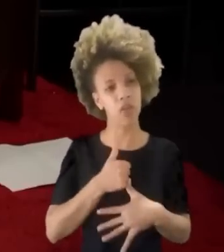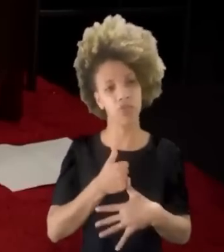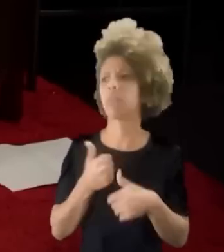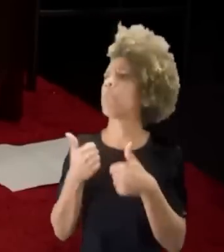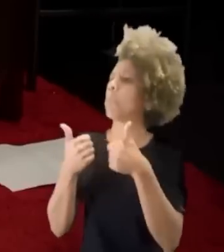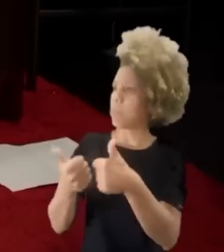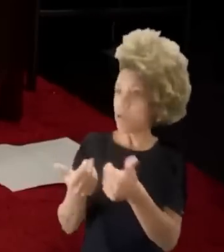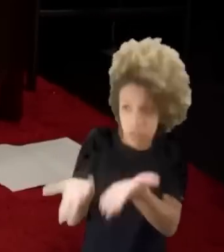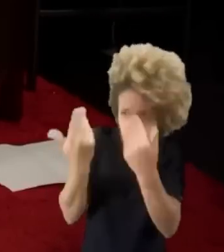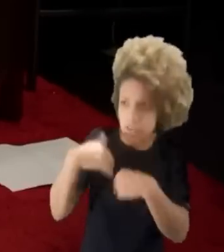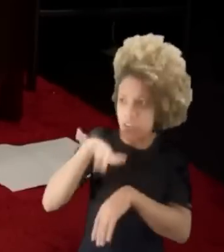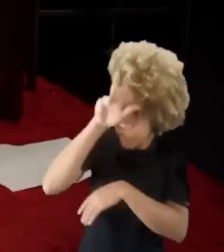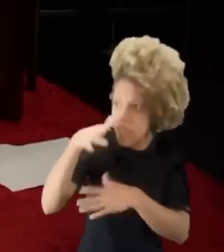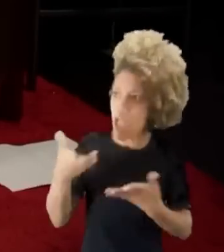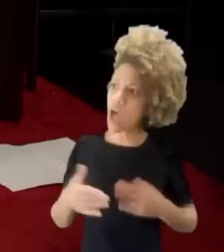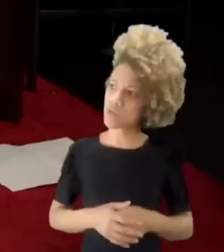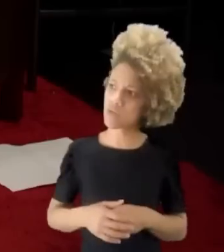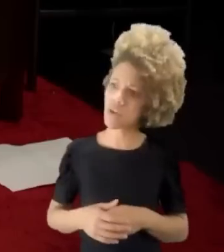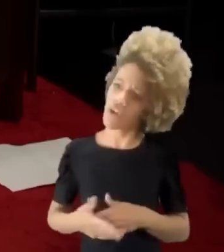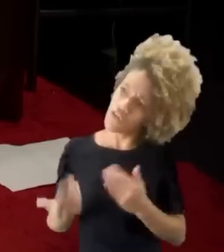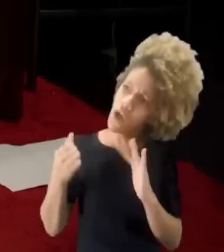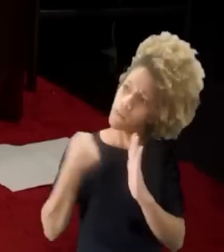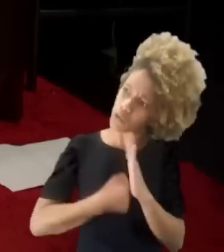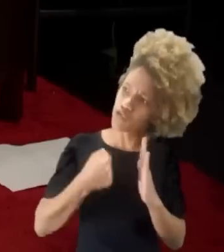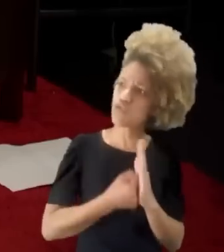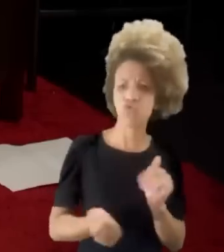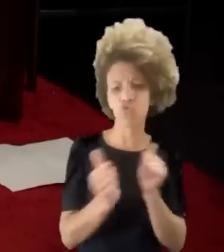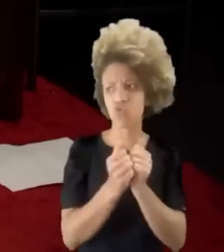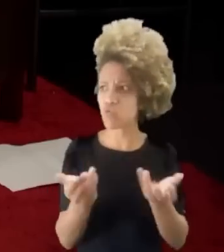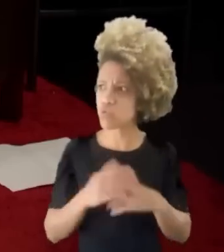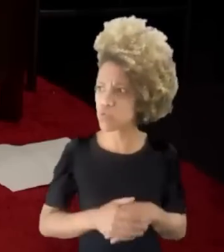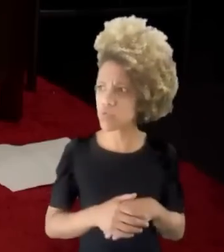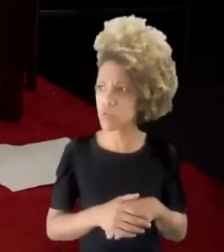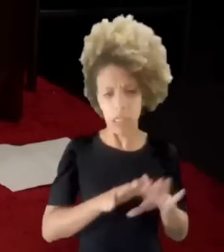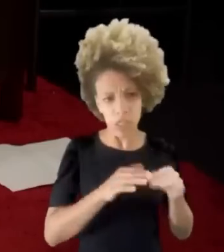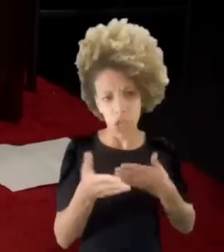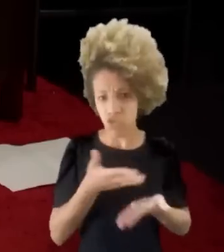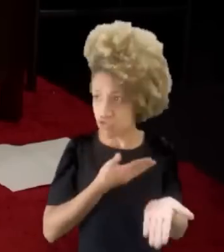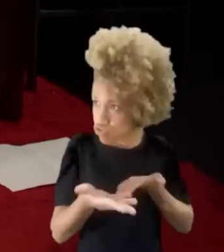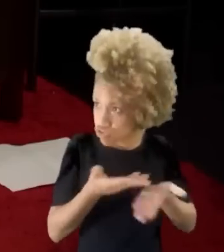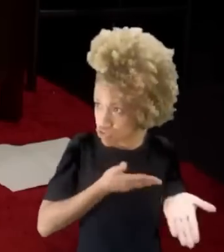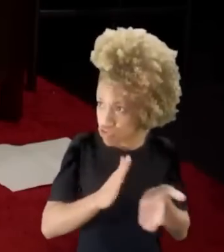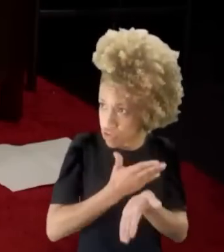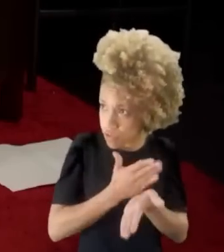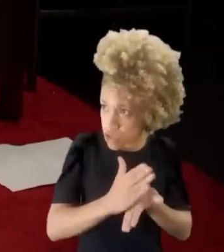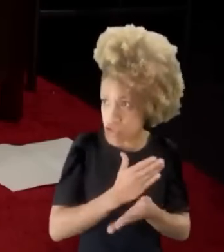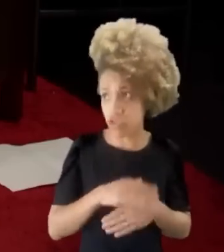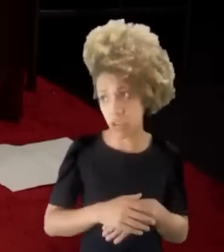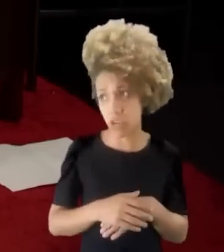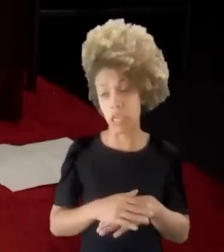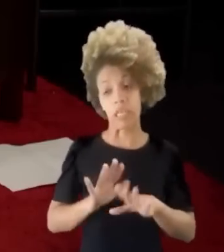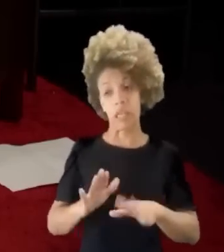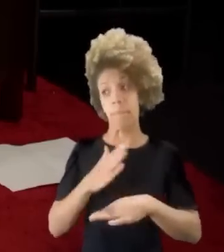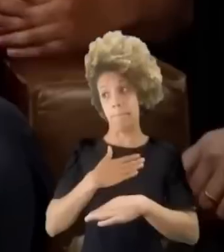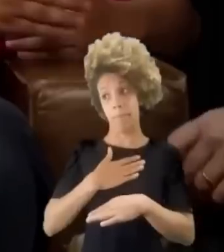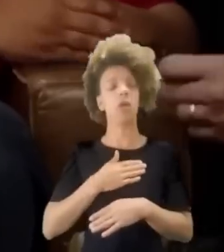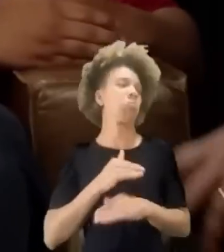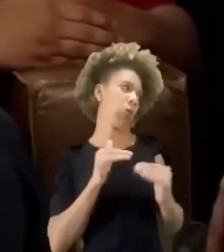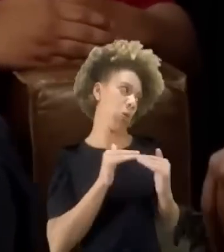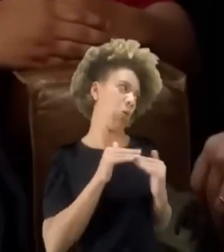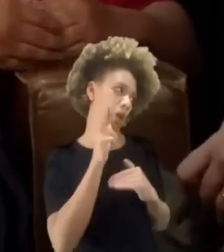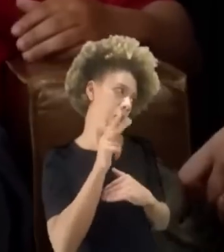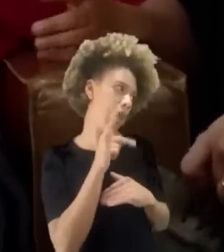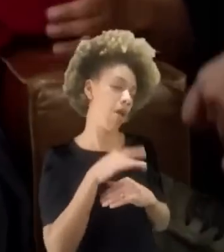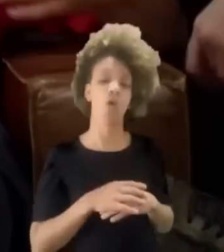privilégios galo então levanta daí né concordo levanta daí você tá em cima do bagulho divide divide Então para mim